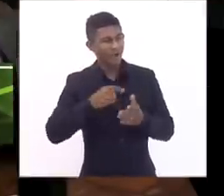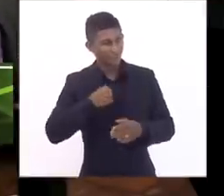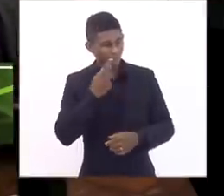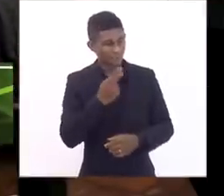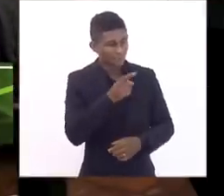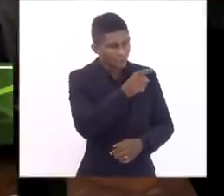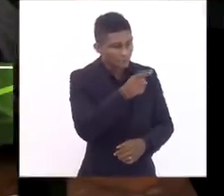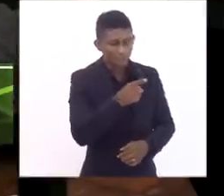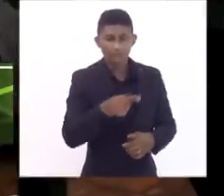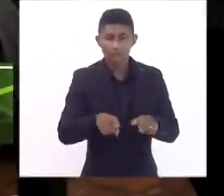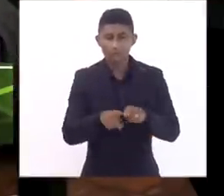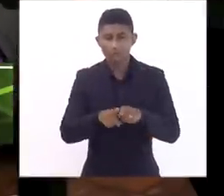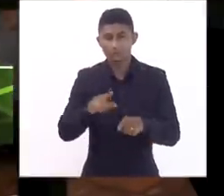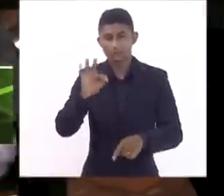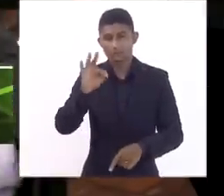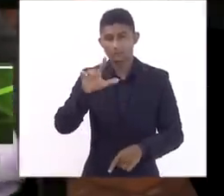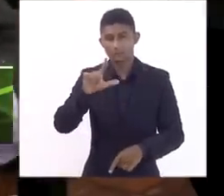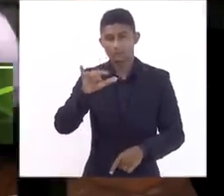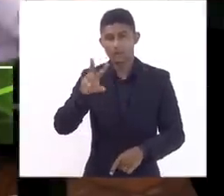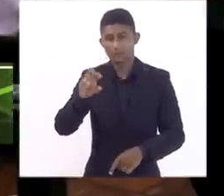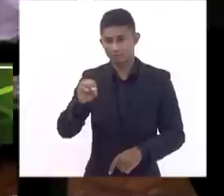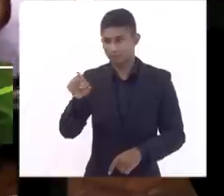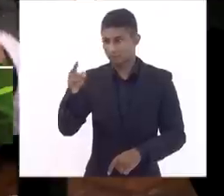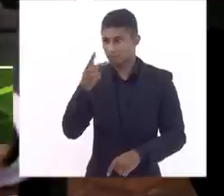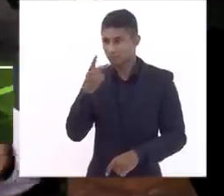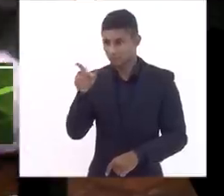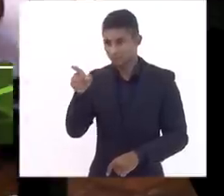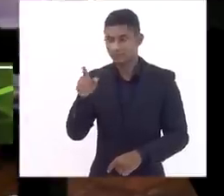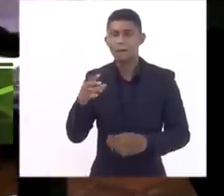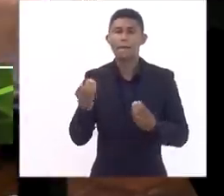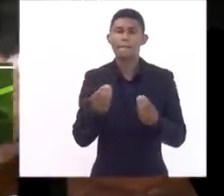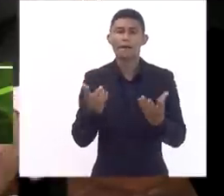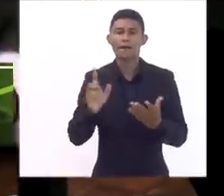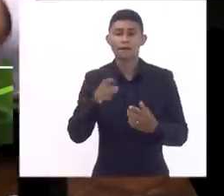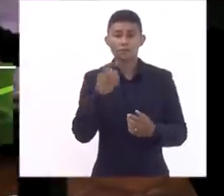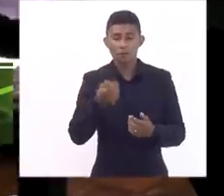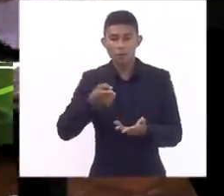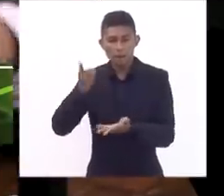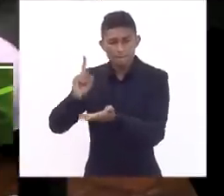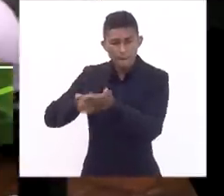também, para que a gente pudesse, André, de maneira...